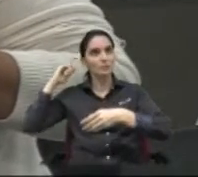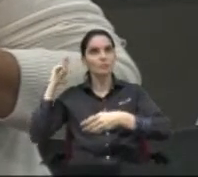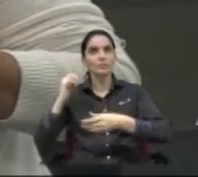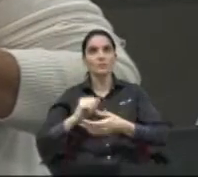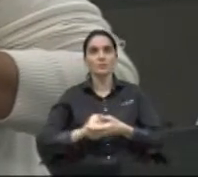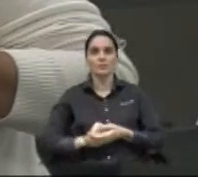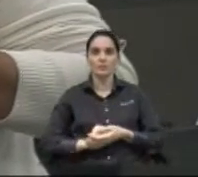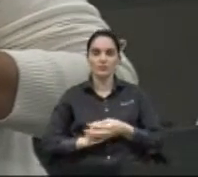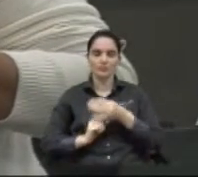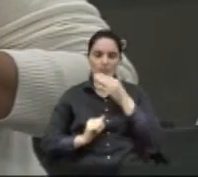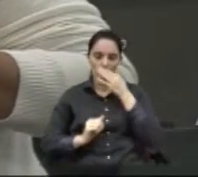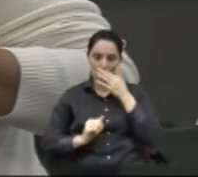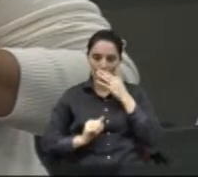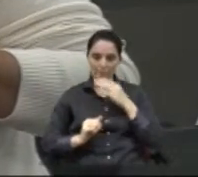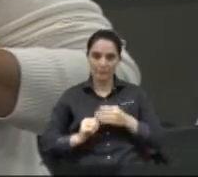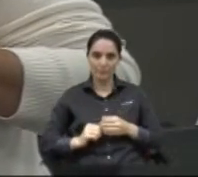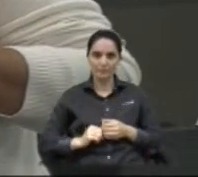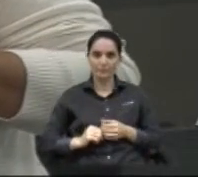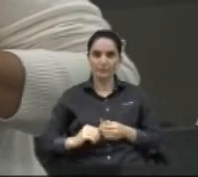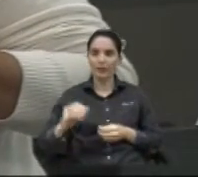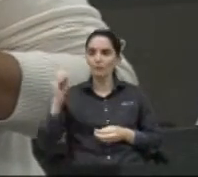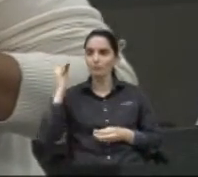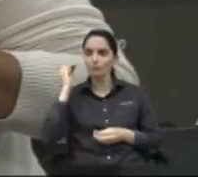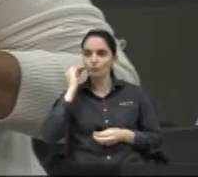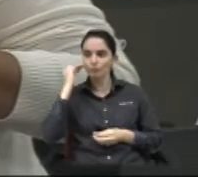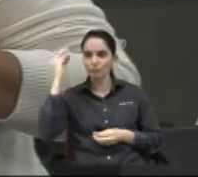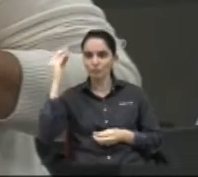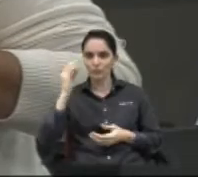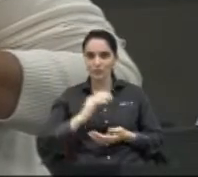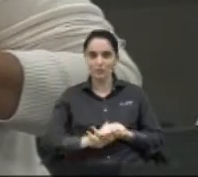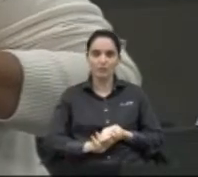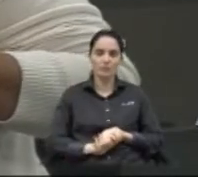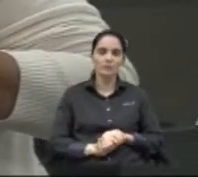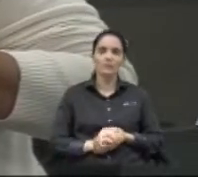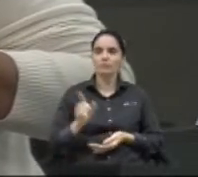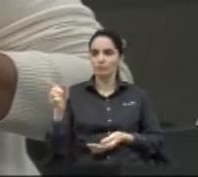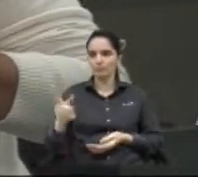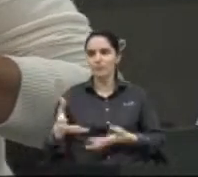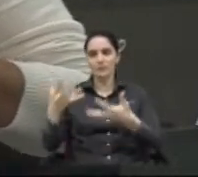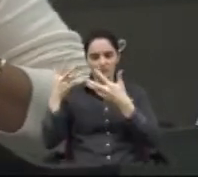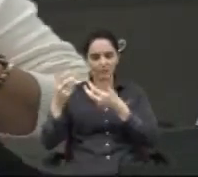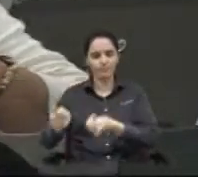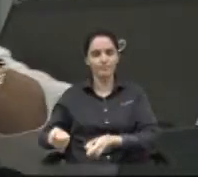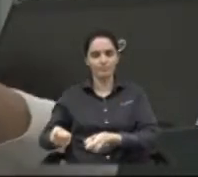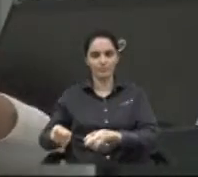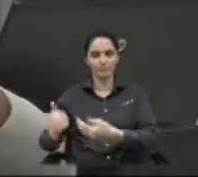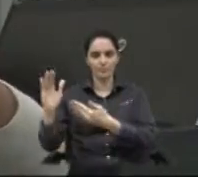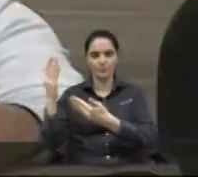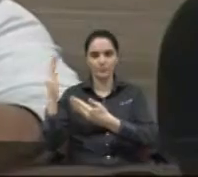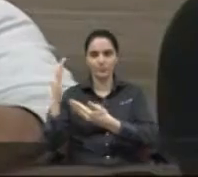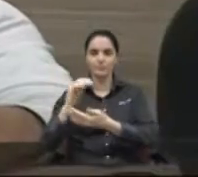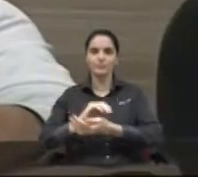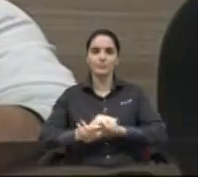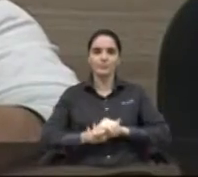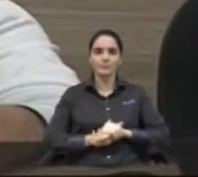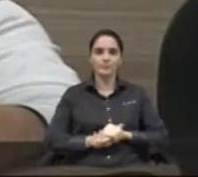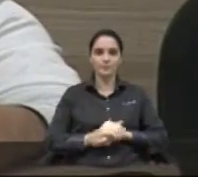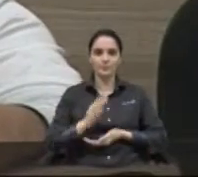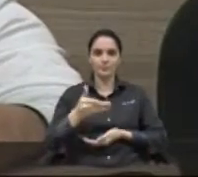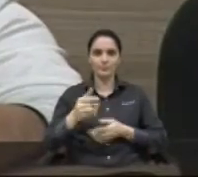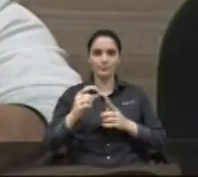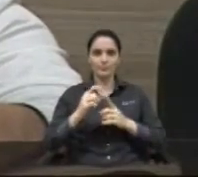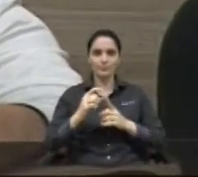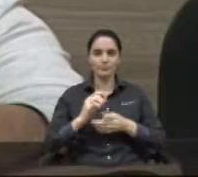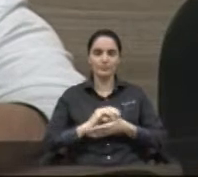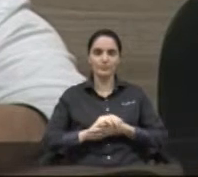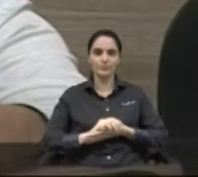foi dito, Nice, e um grande beijo, e realmente, sem dúvida, você merece. Parabéns. Com a palavra, o vereador